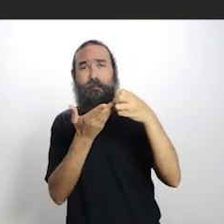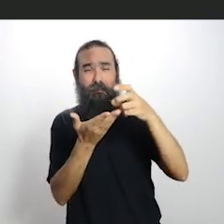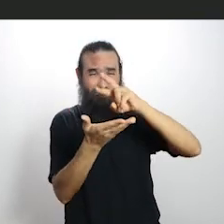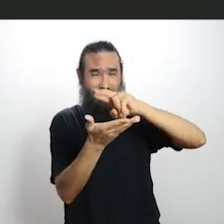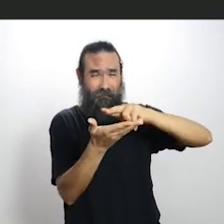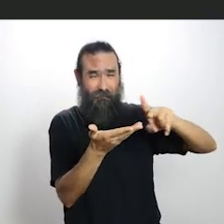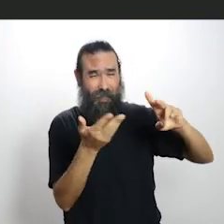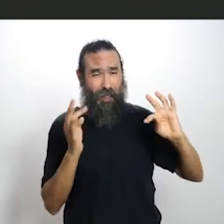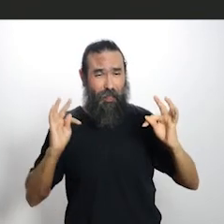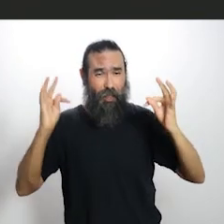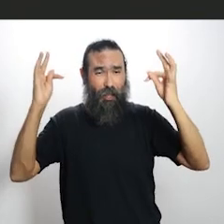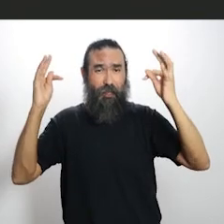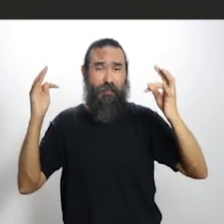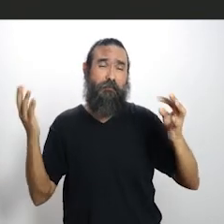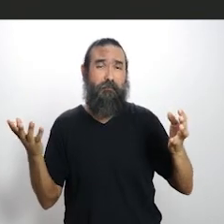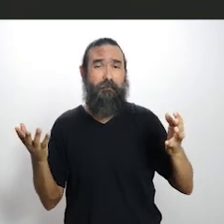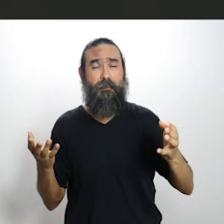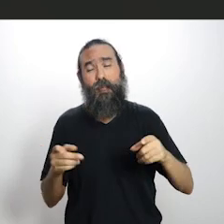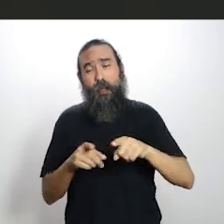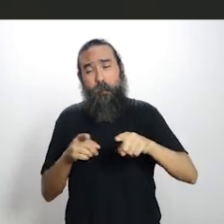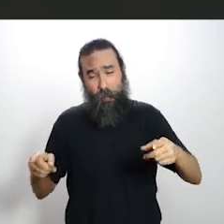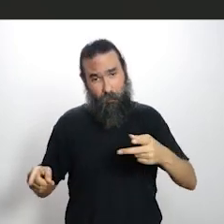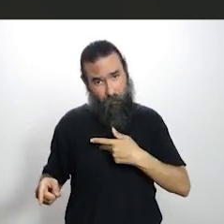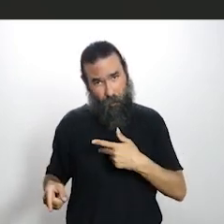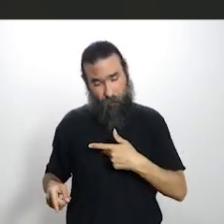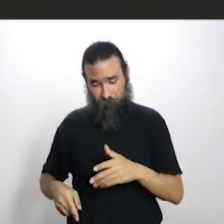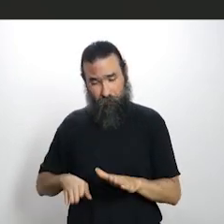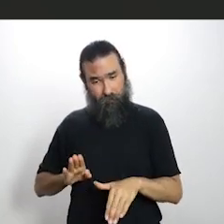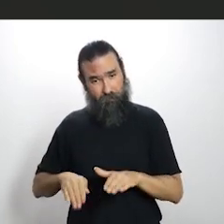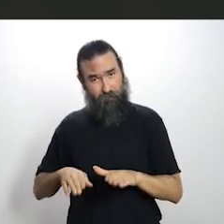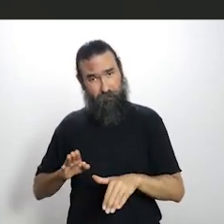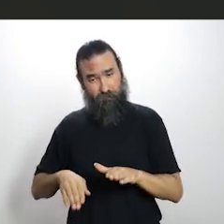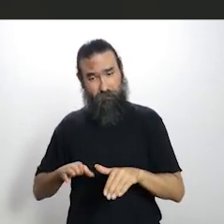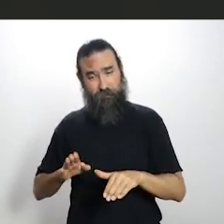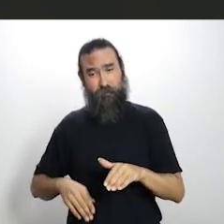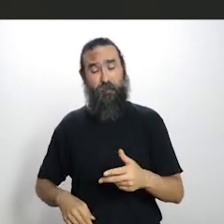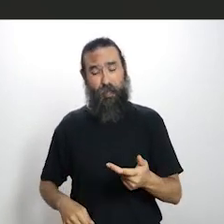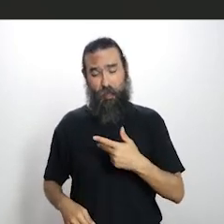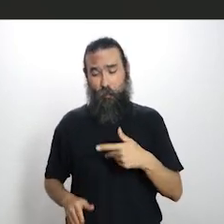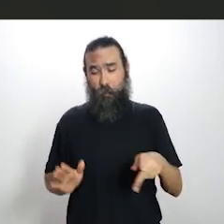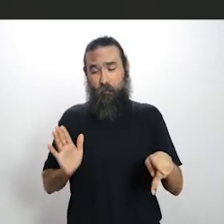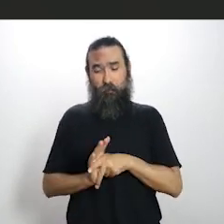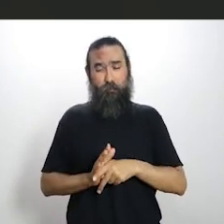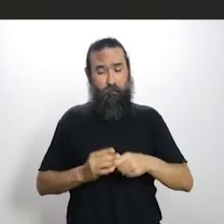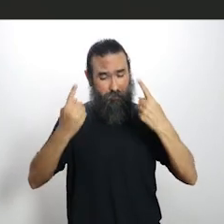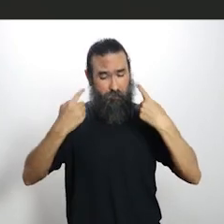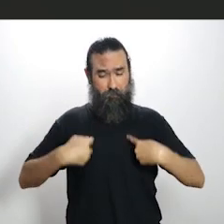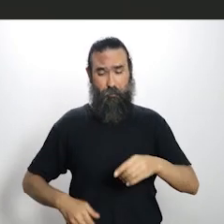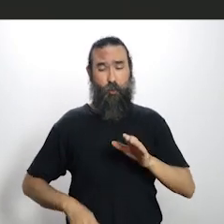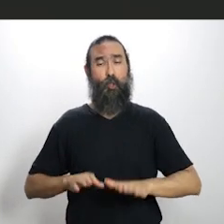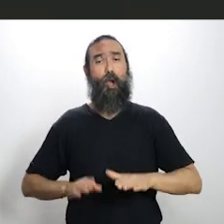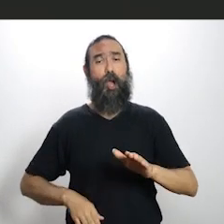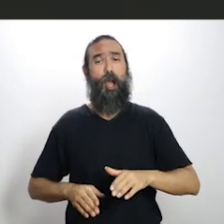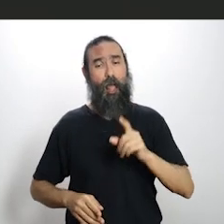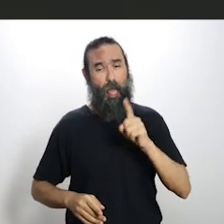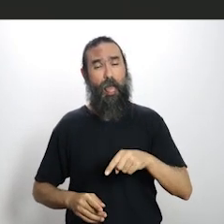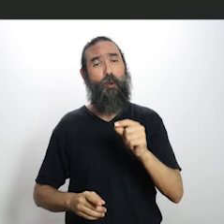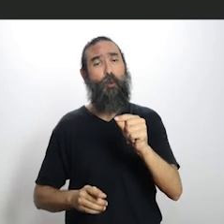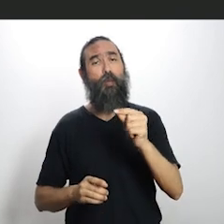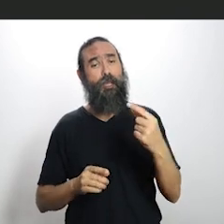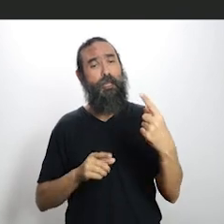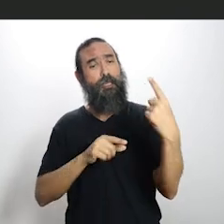é um diálogo profundo é o toque que me conecta com a pessoa presente fisicamente